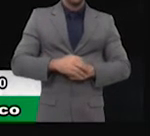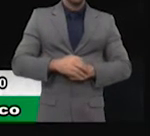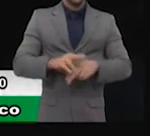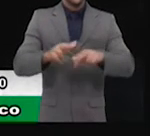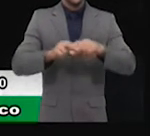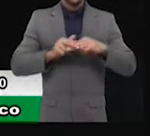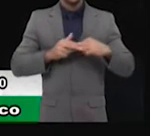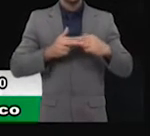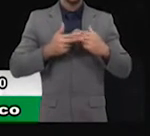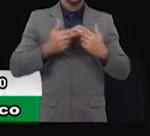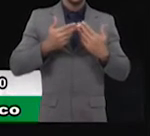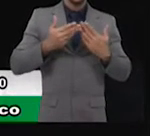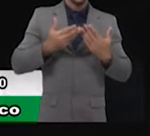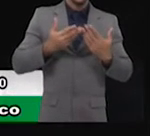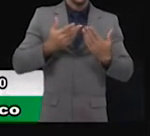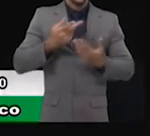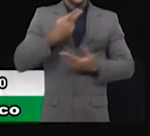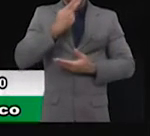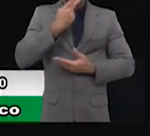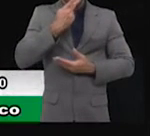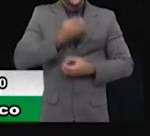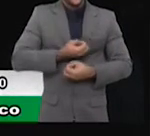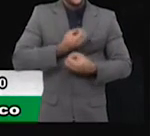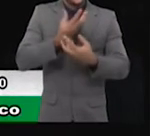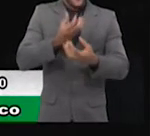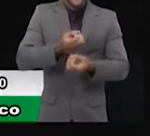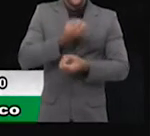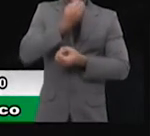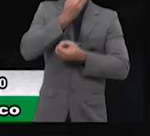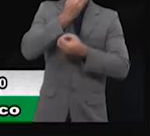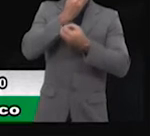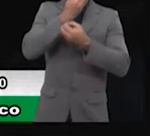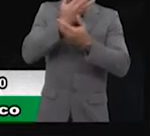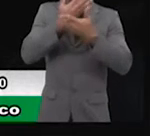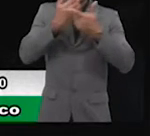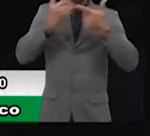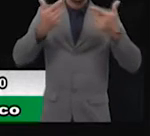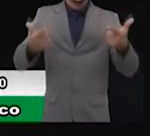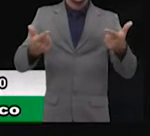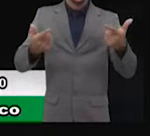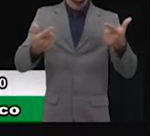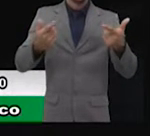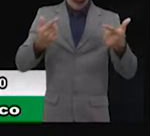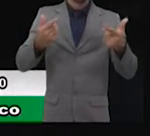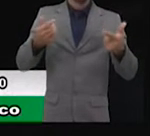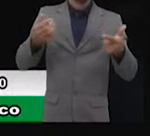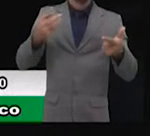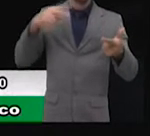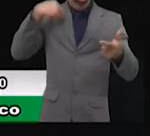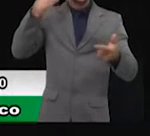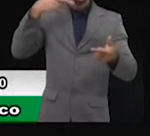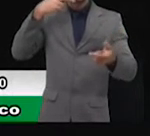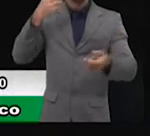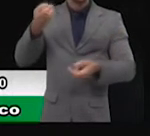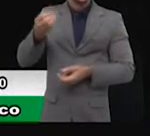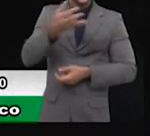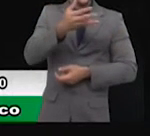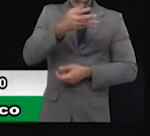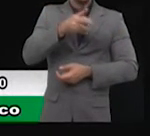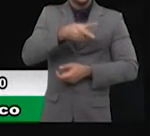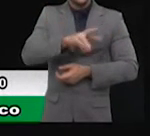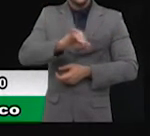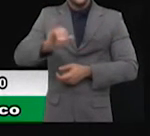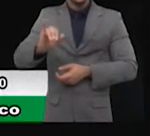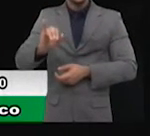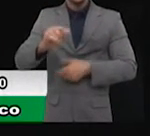desejo aqui boa sorte para todos os vereadores que vão assumir agora dia 1º. E eu espero que a Câmara Municipal